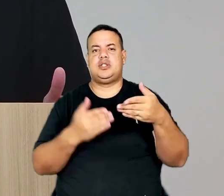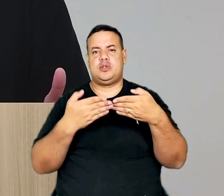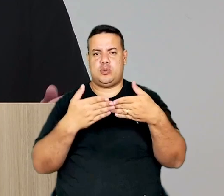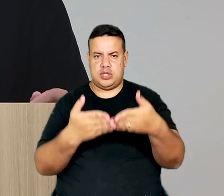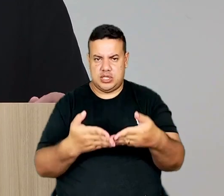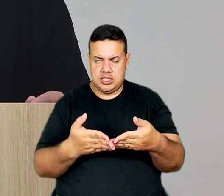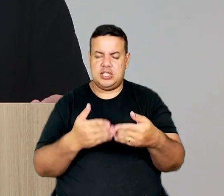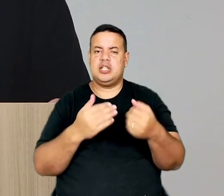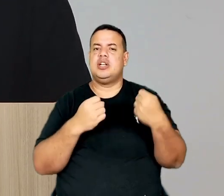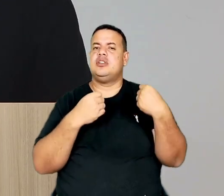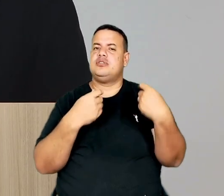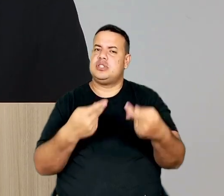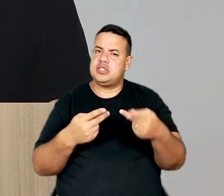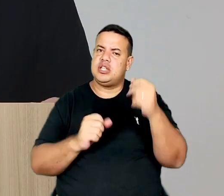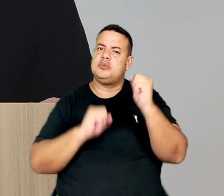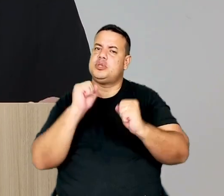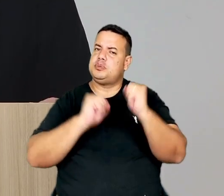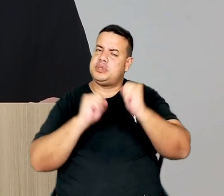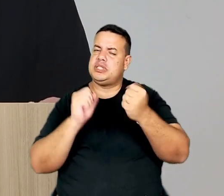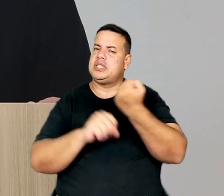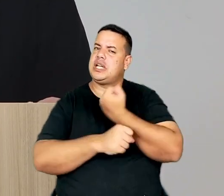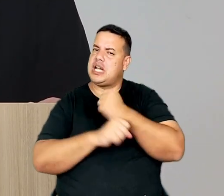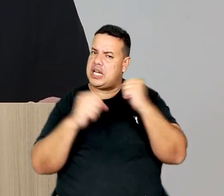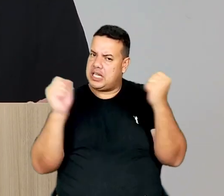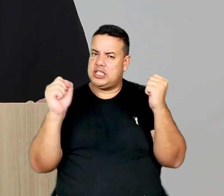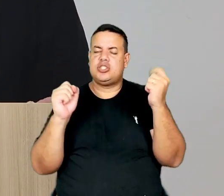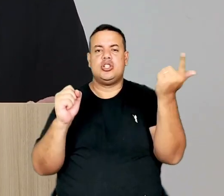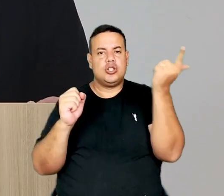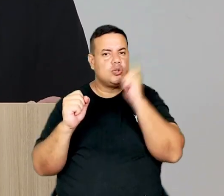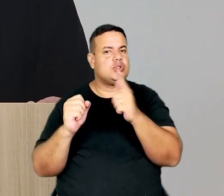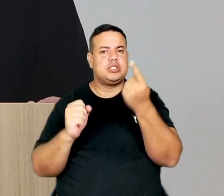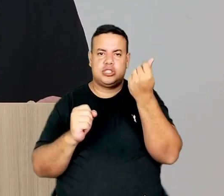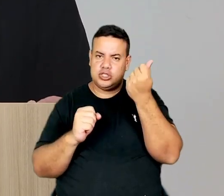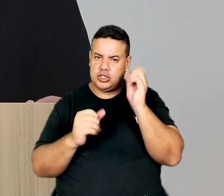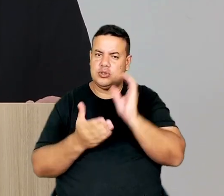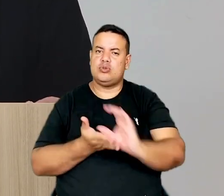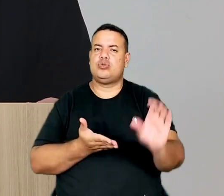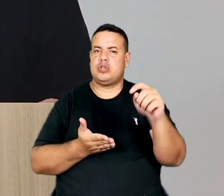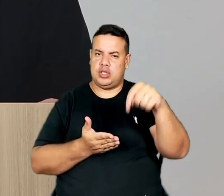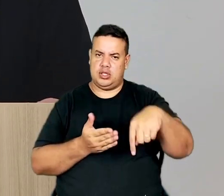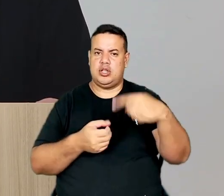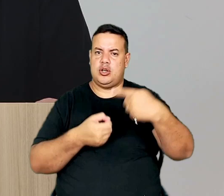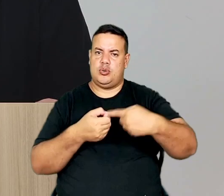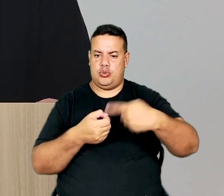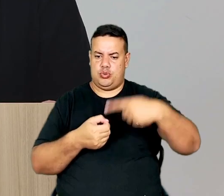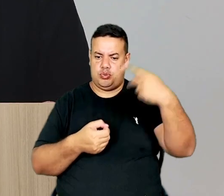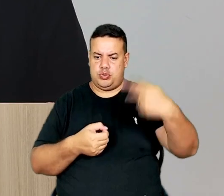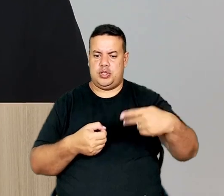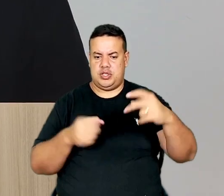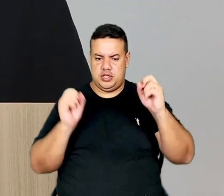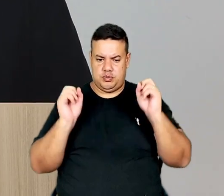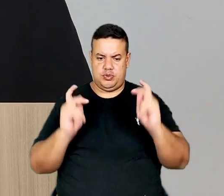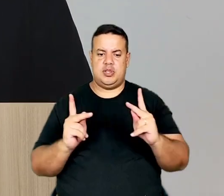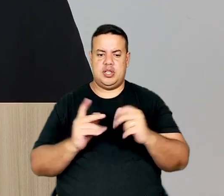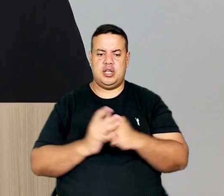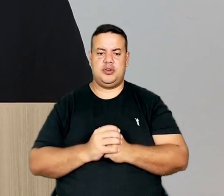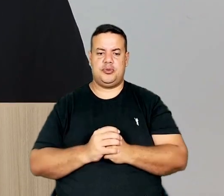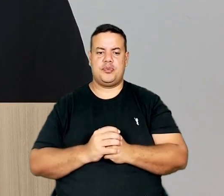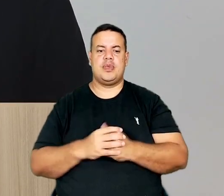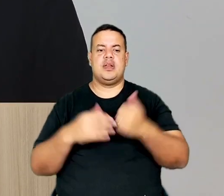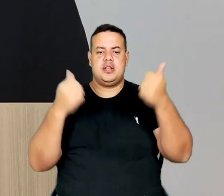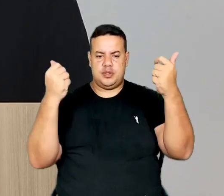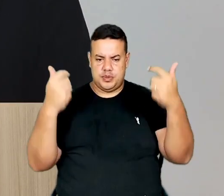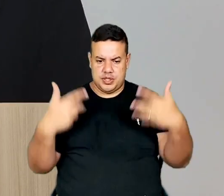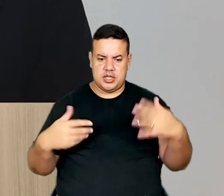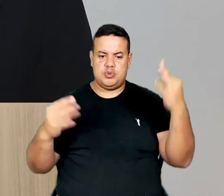grande empresa e trazer investimentos e emprego para o nosso município. Falamos um pouco sobre o turismo,